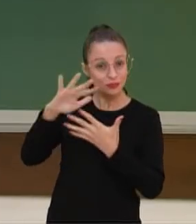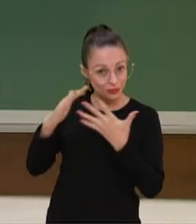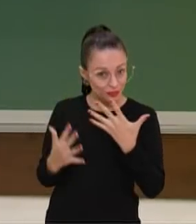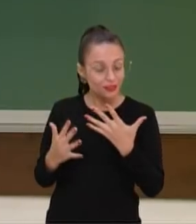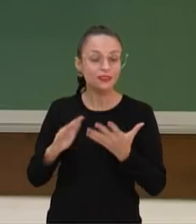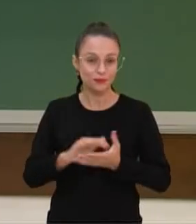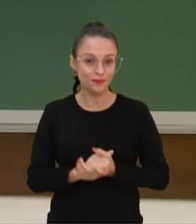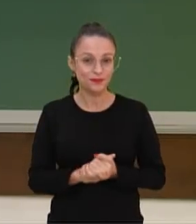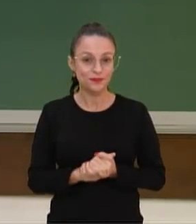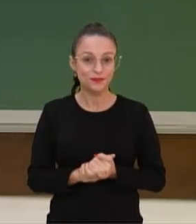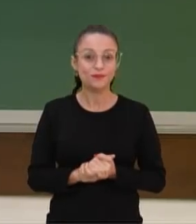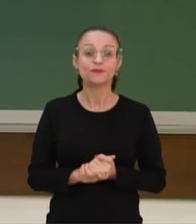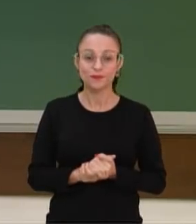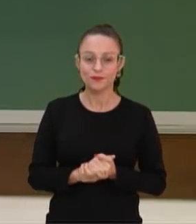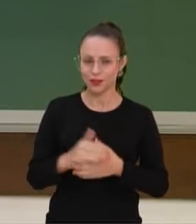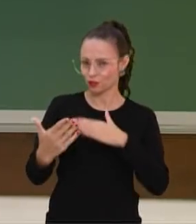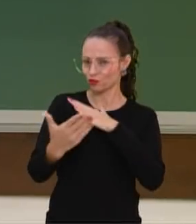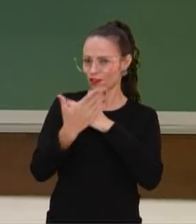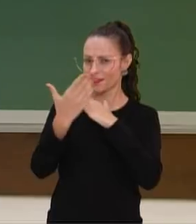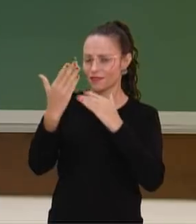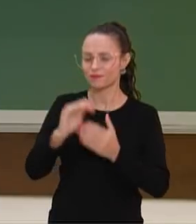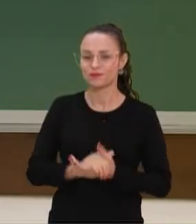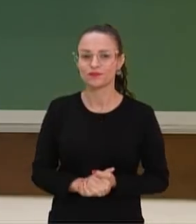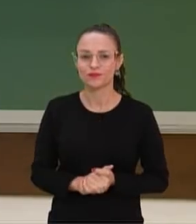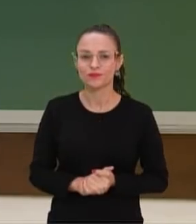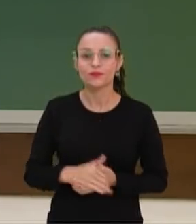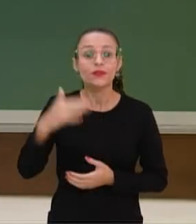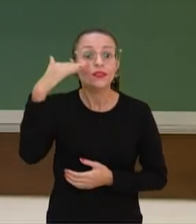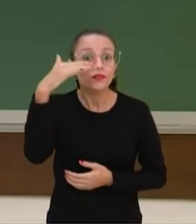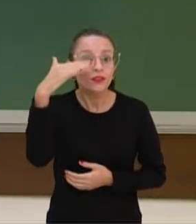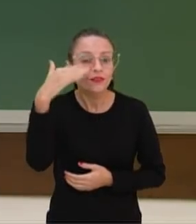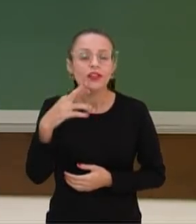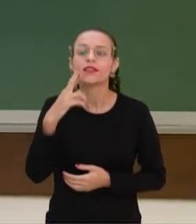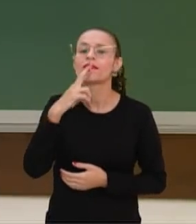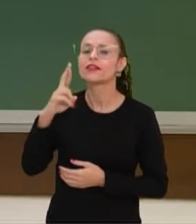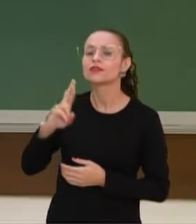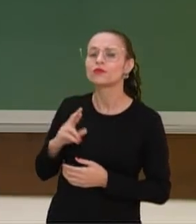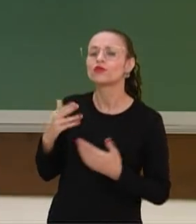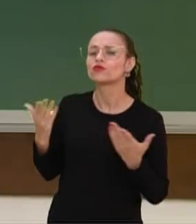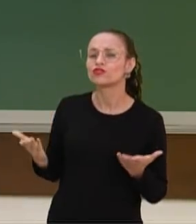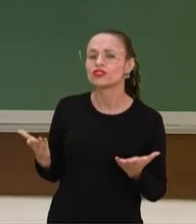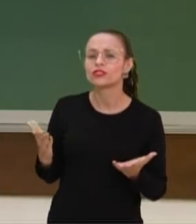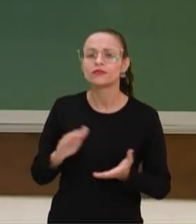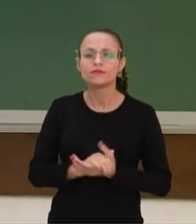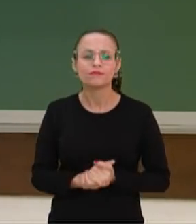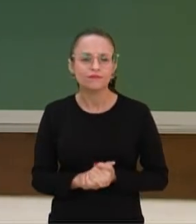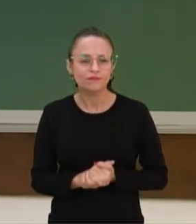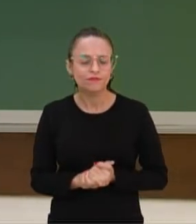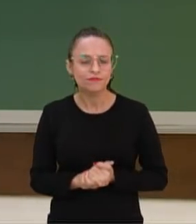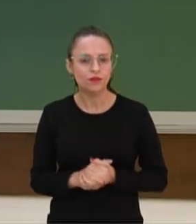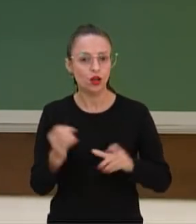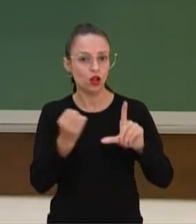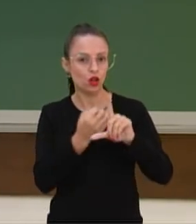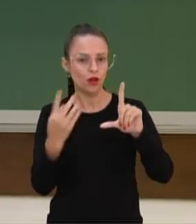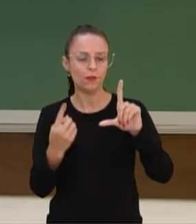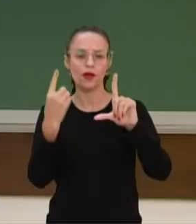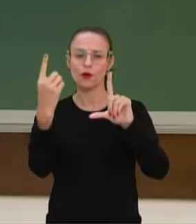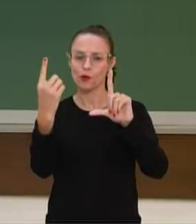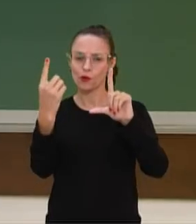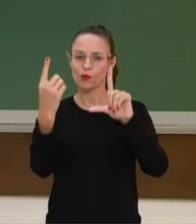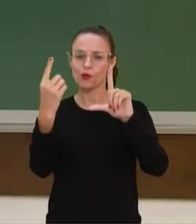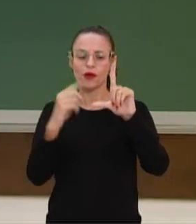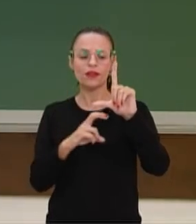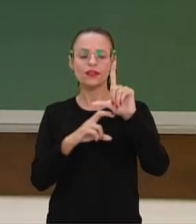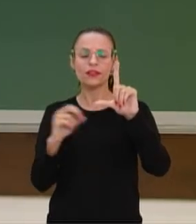de Libras. Isso aí, ela vai nos ajudar. Viviana, responde aqui para a gente. Logaritmo de 1 na